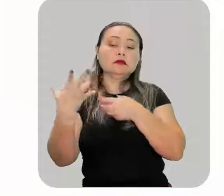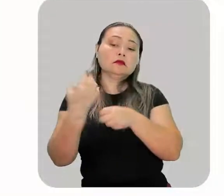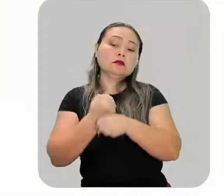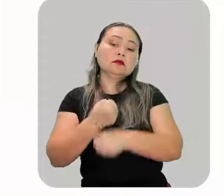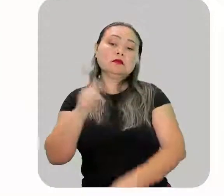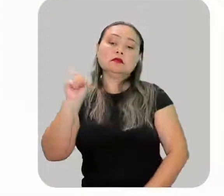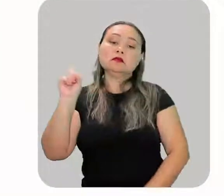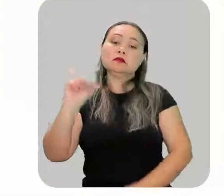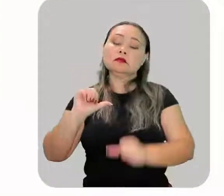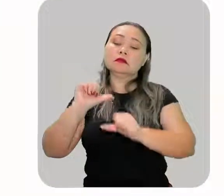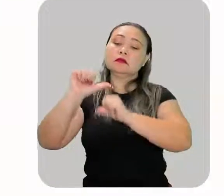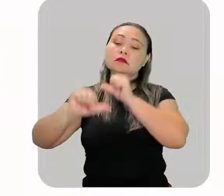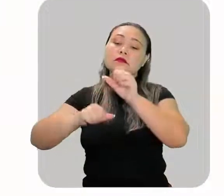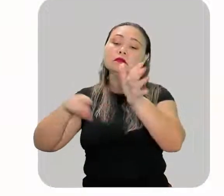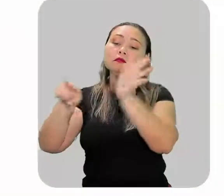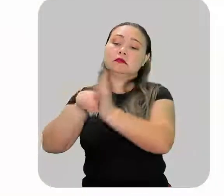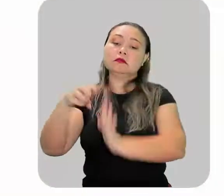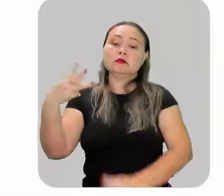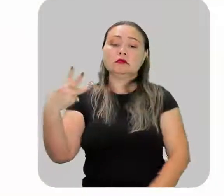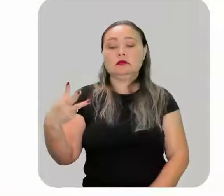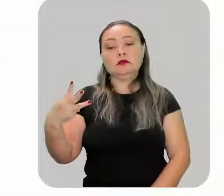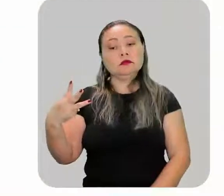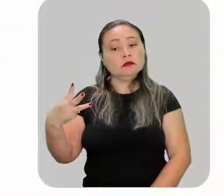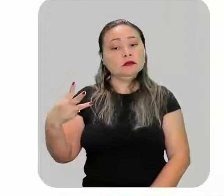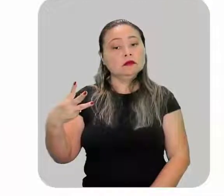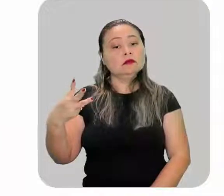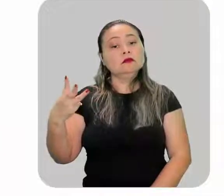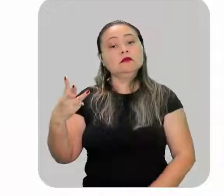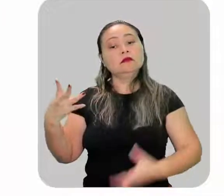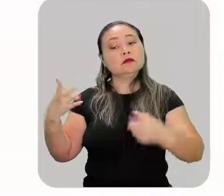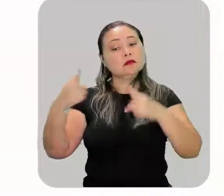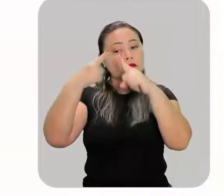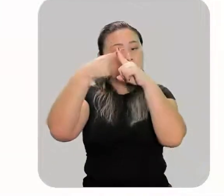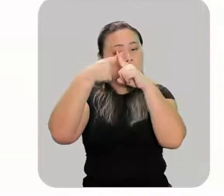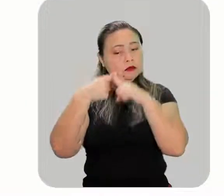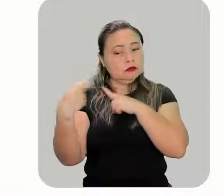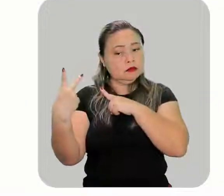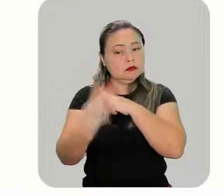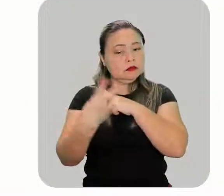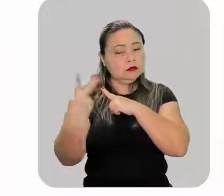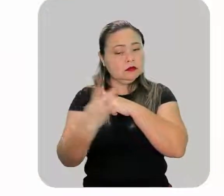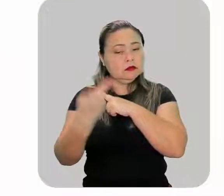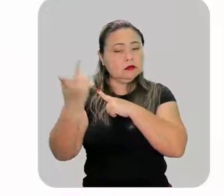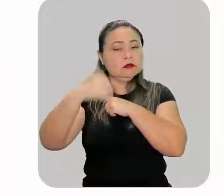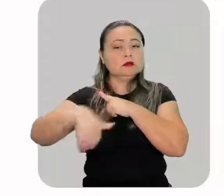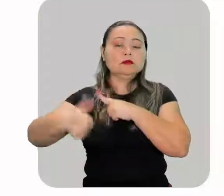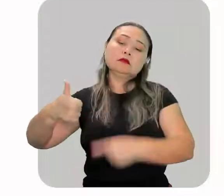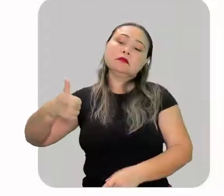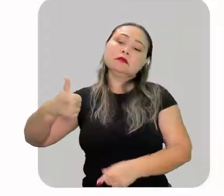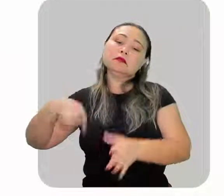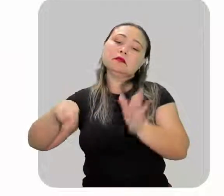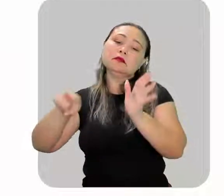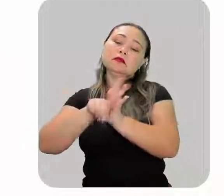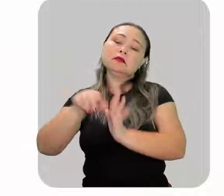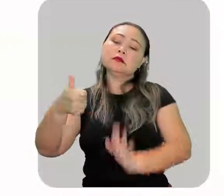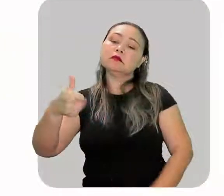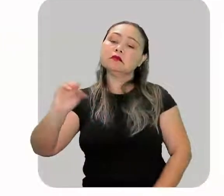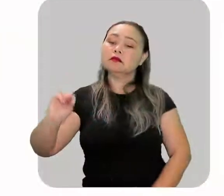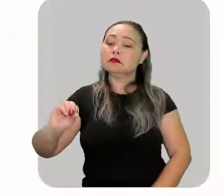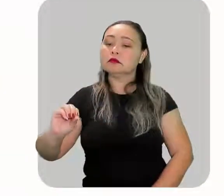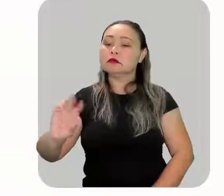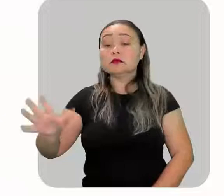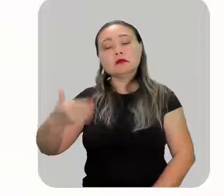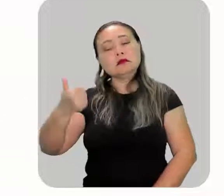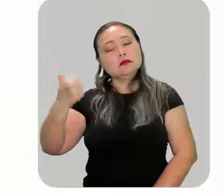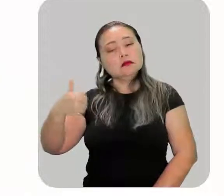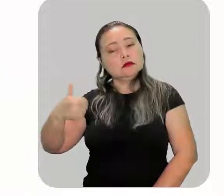o valor contrário do B. 3. Dois números que multiplicado tem que dar o C, né? Vamos